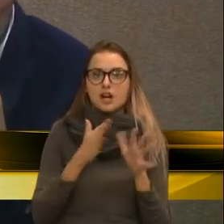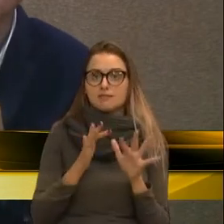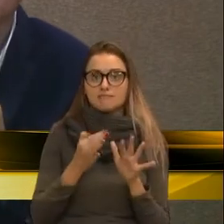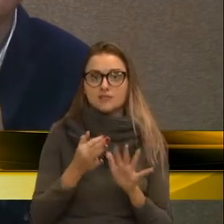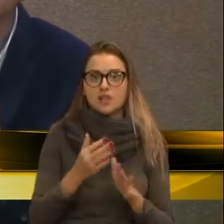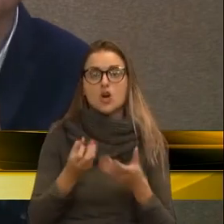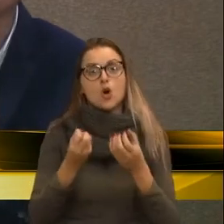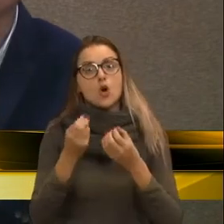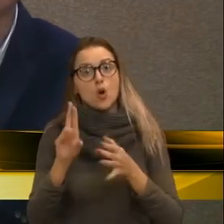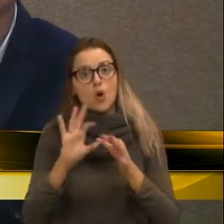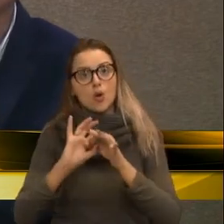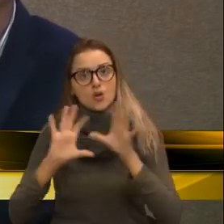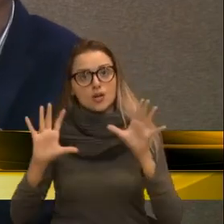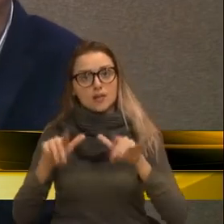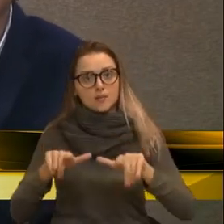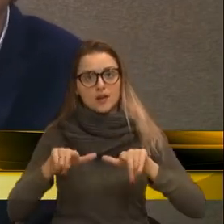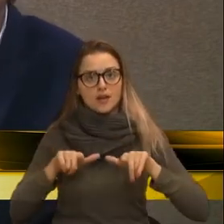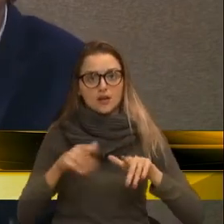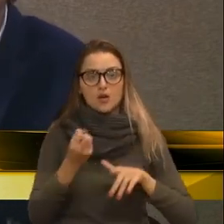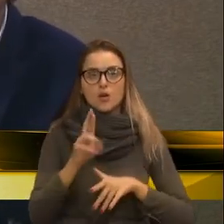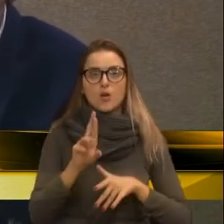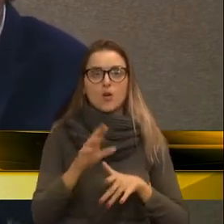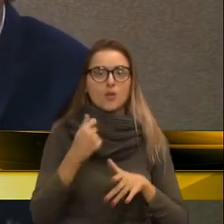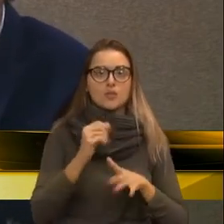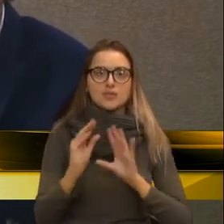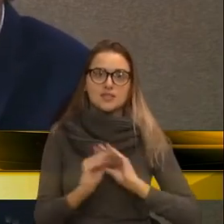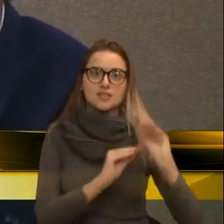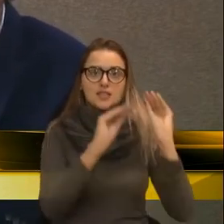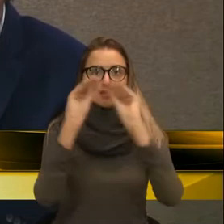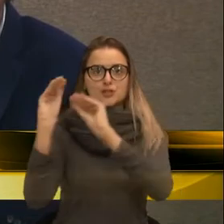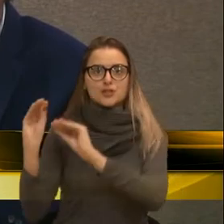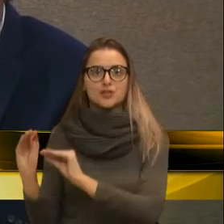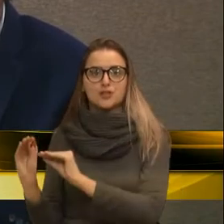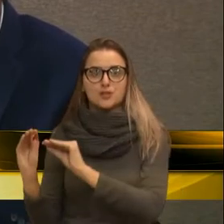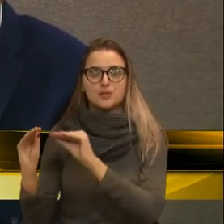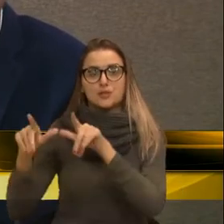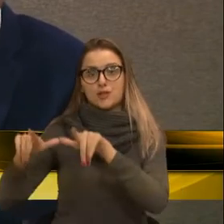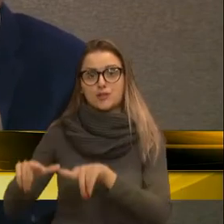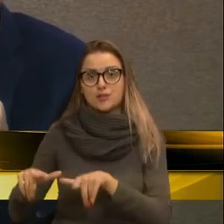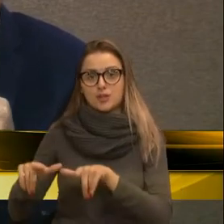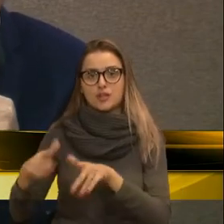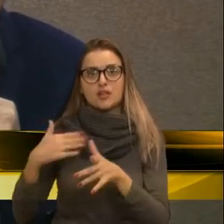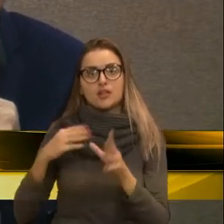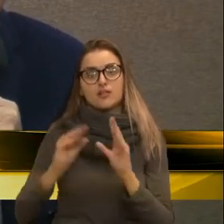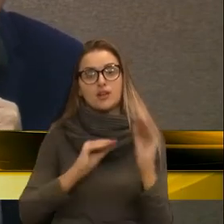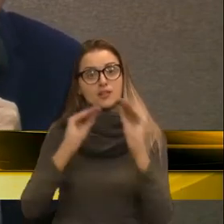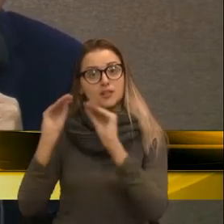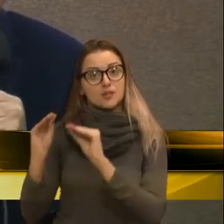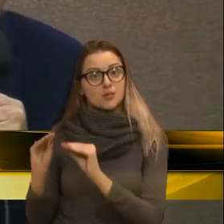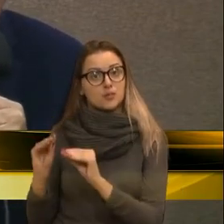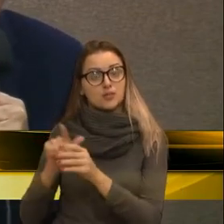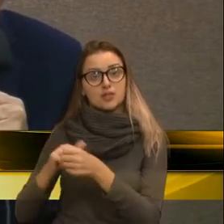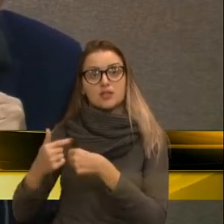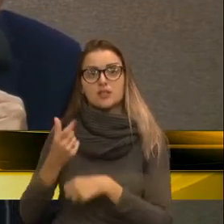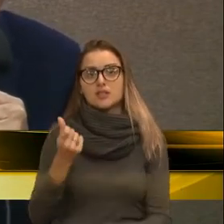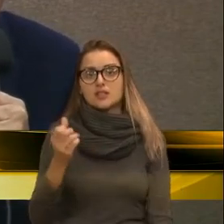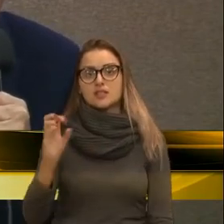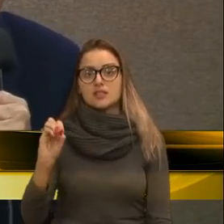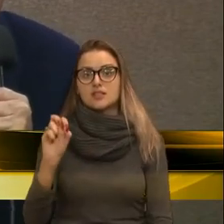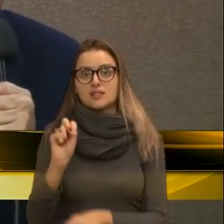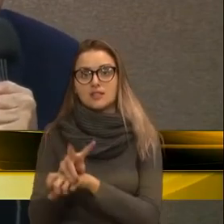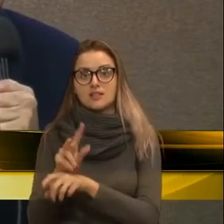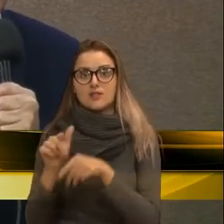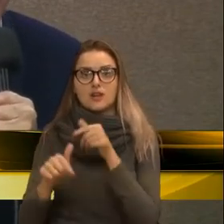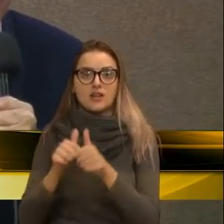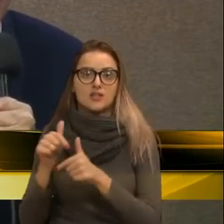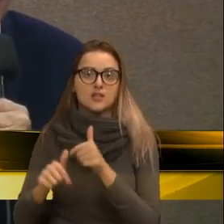Ou libera este alvará, ou ele tem que ir embora dali, e ele está indo embora de Caxias. 60 empregos,